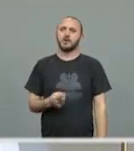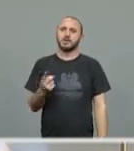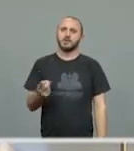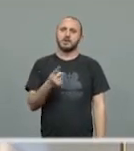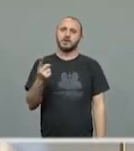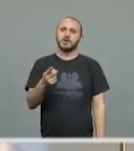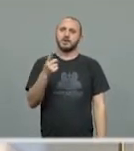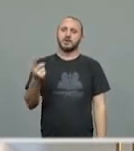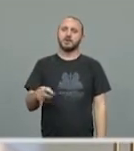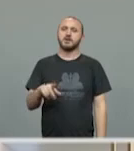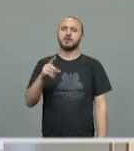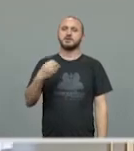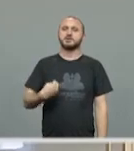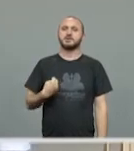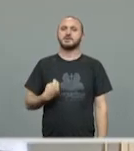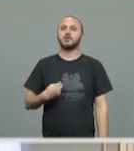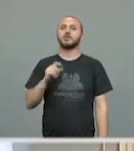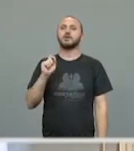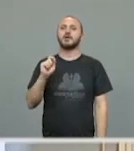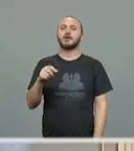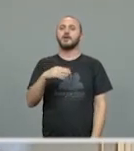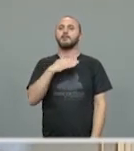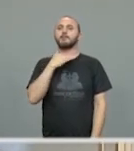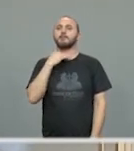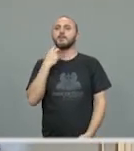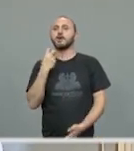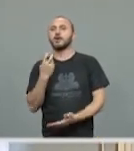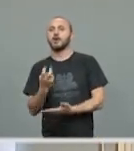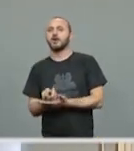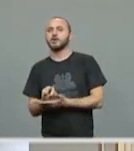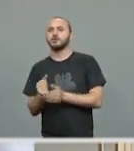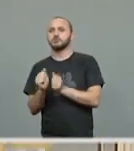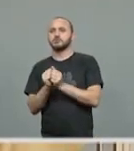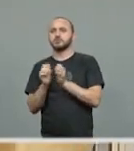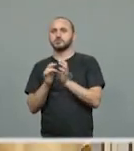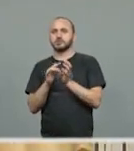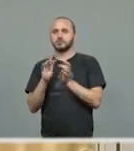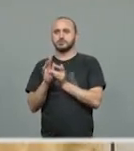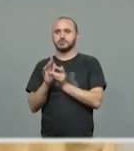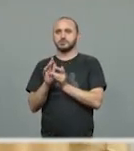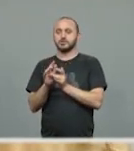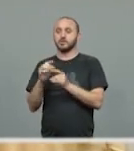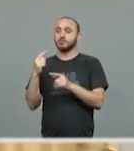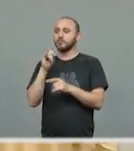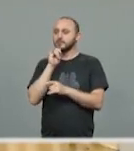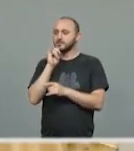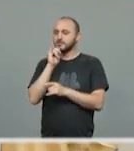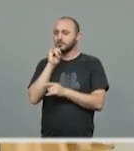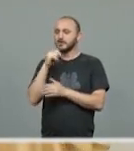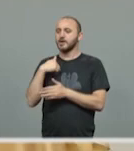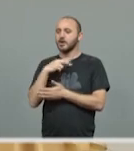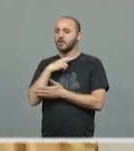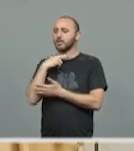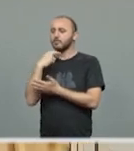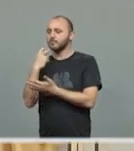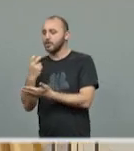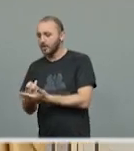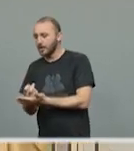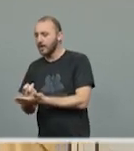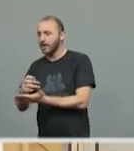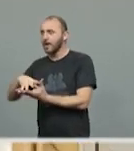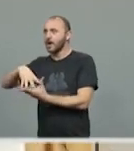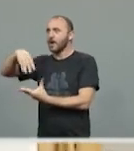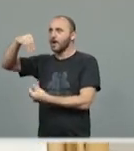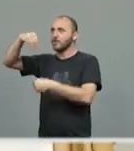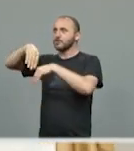está numa morte em Cristo. Em Cristo quero morrer, em Cristo quero viver,